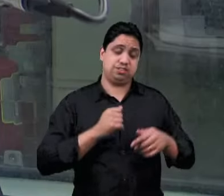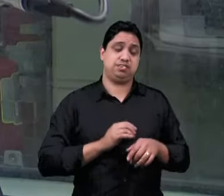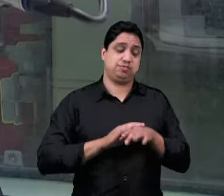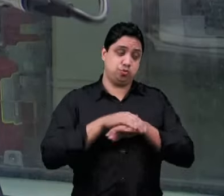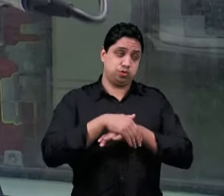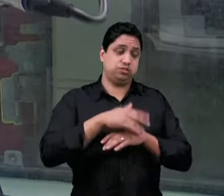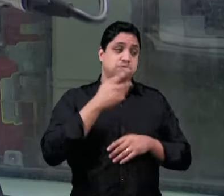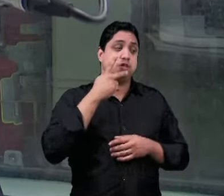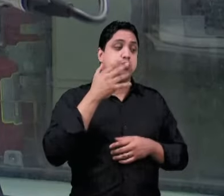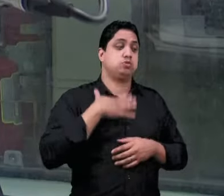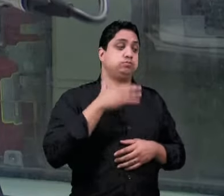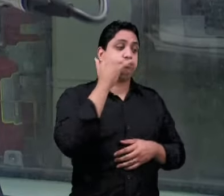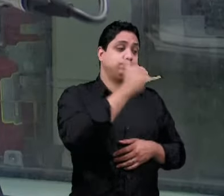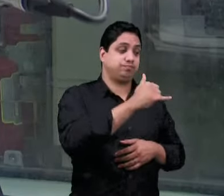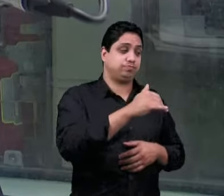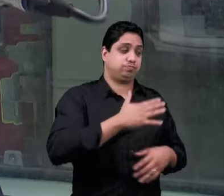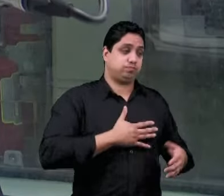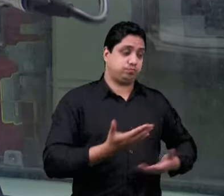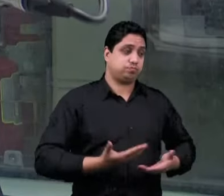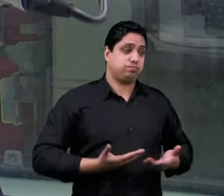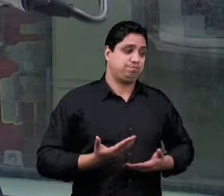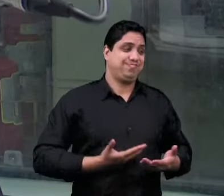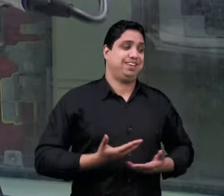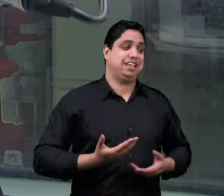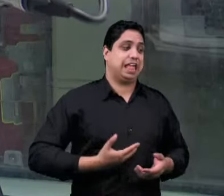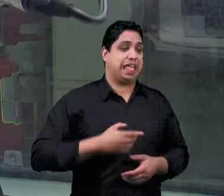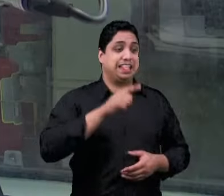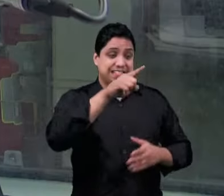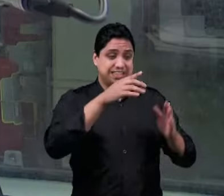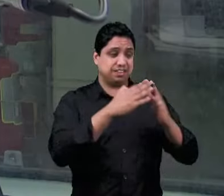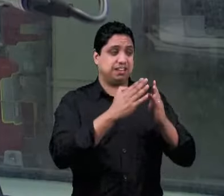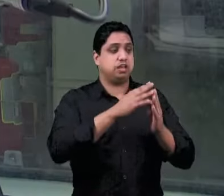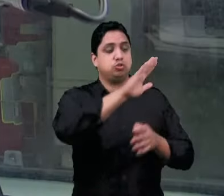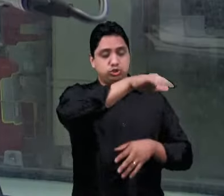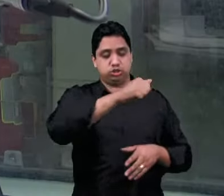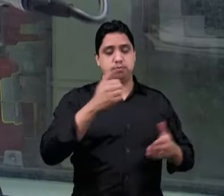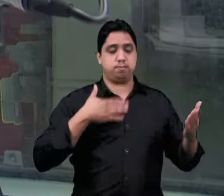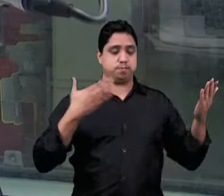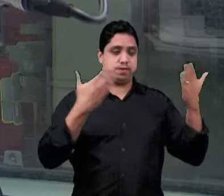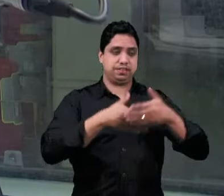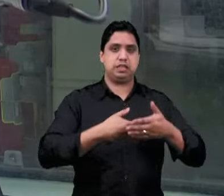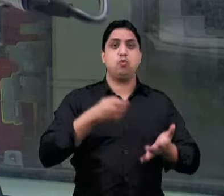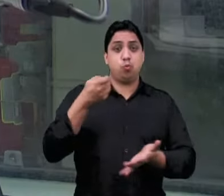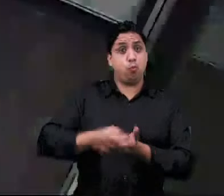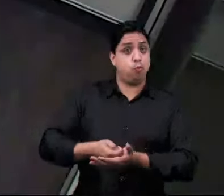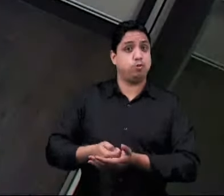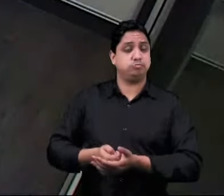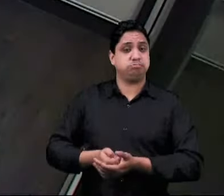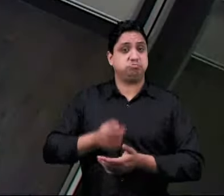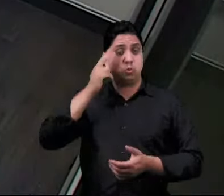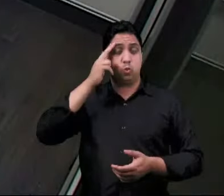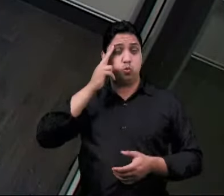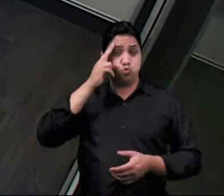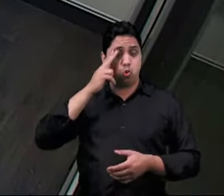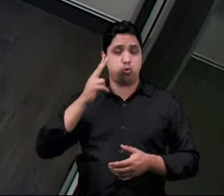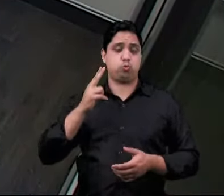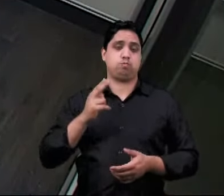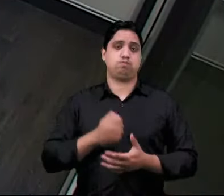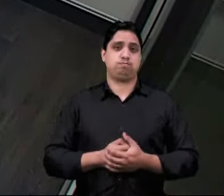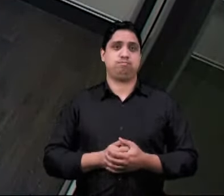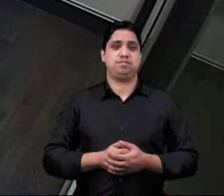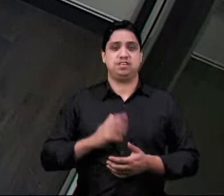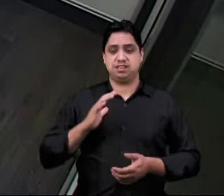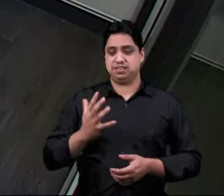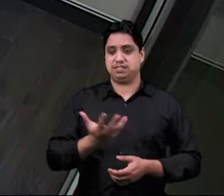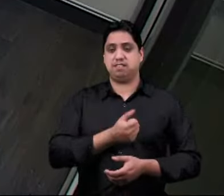meu servo, aquele que está na tua casa eu trarei para mim. Aleluia. E era você. Então se cumpriu, né? Se cumpriu. Salvação